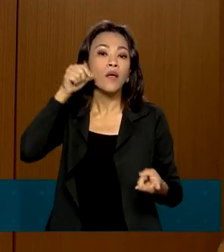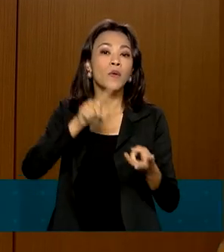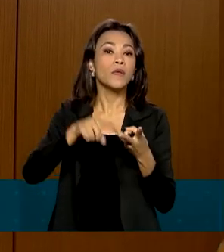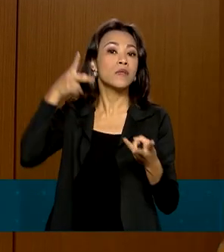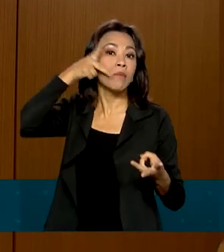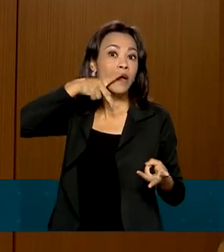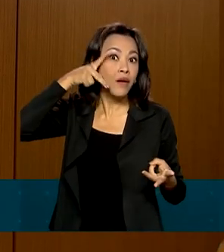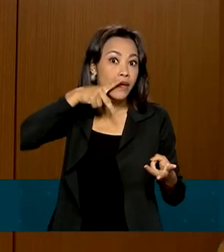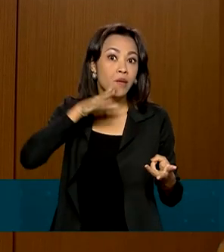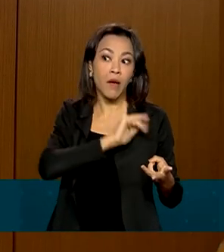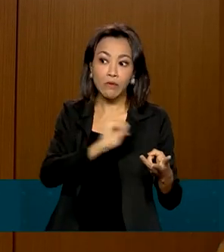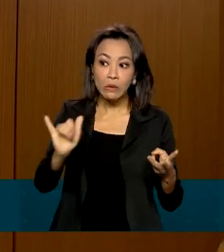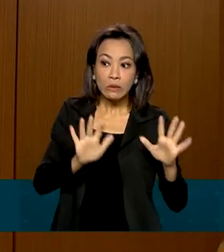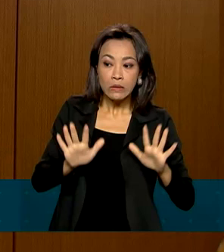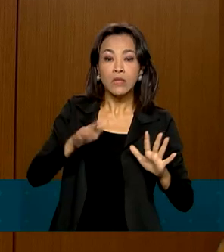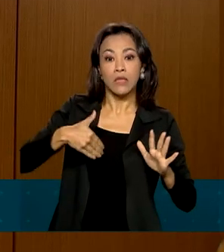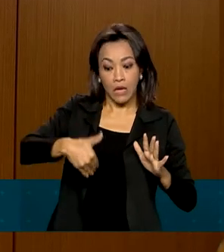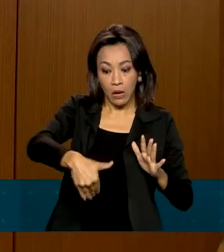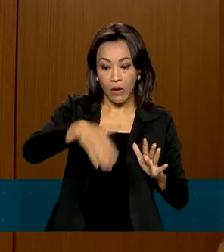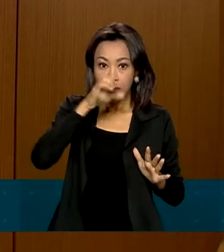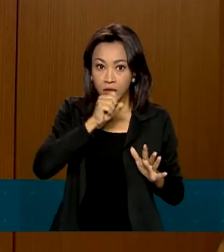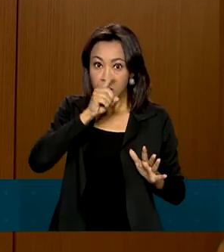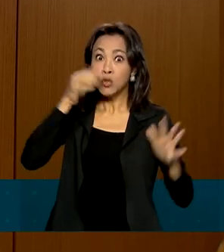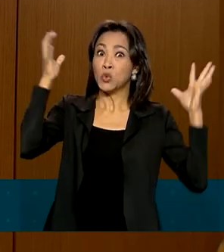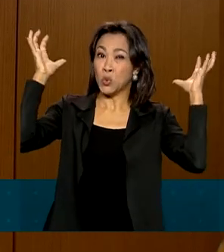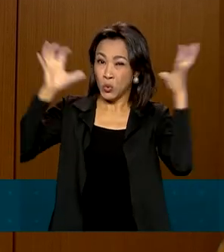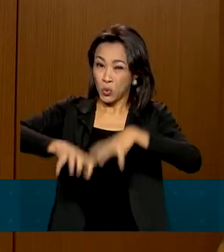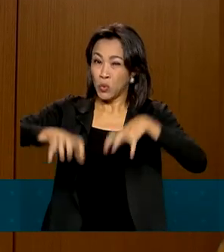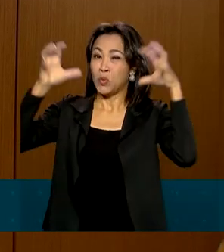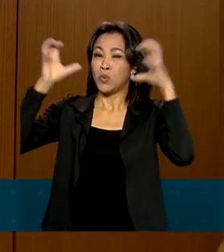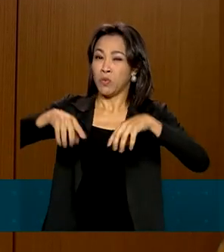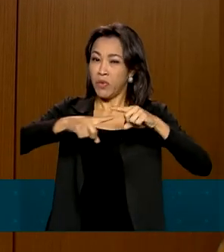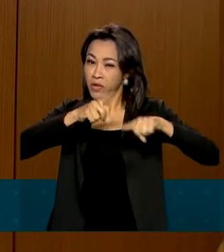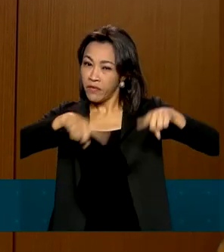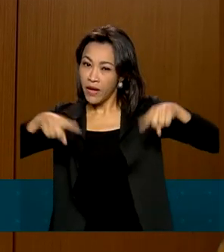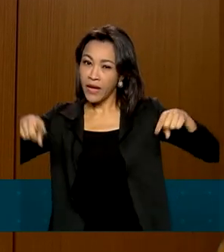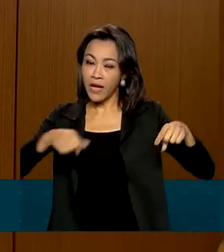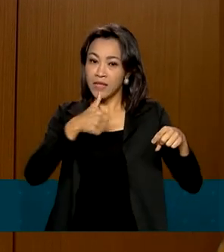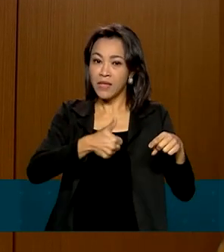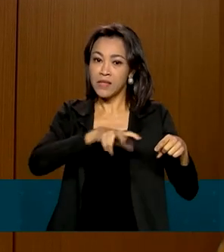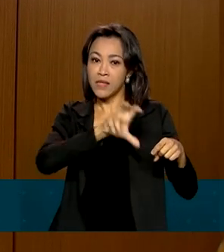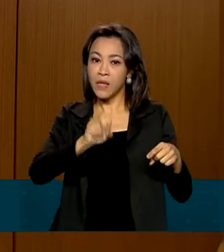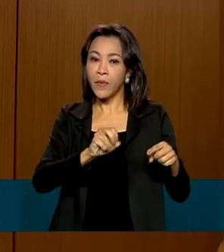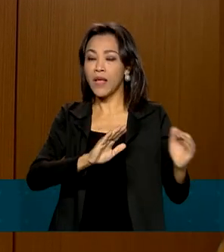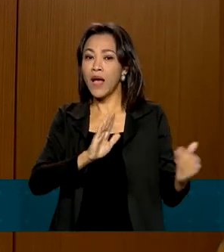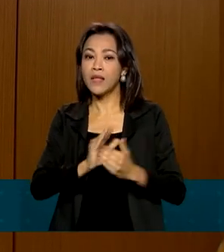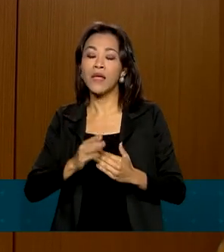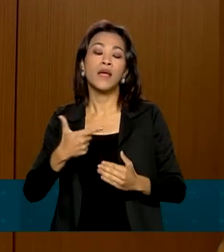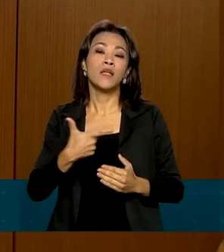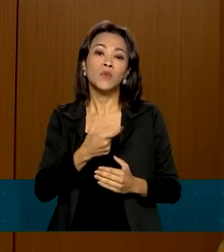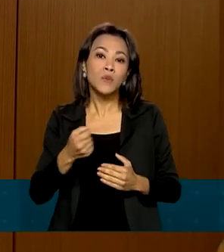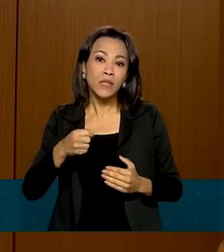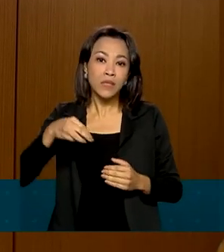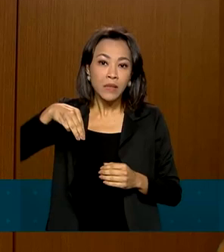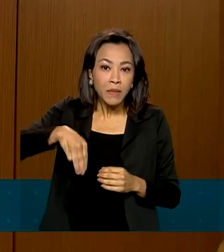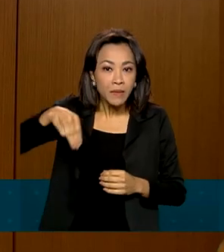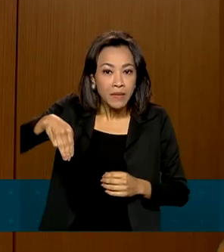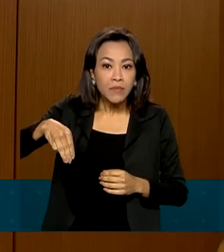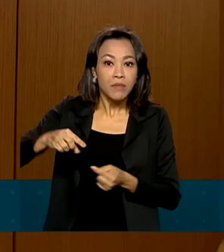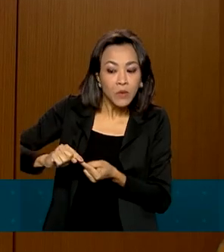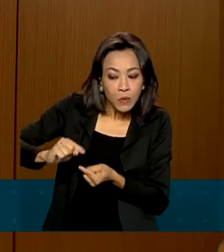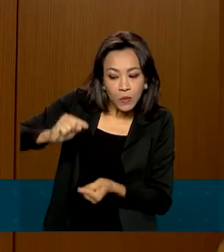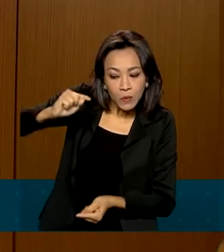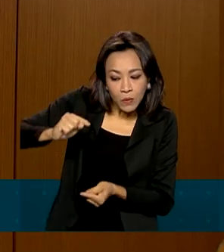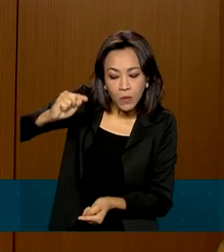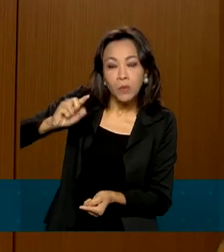previsão é de mais chuvas neste final de semana, que podem variar entre 150 e 200 milímetros por dia e devem